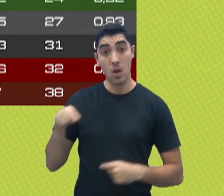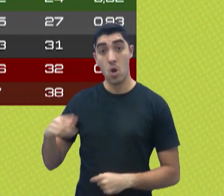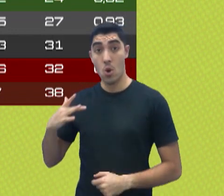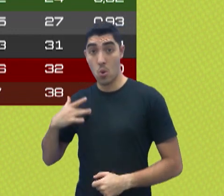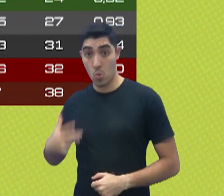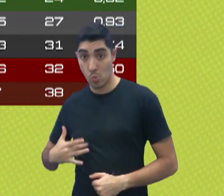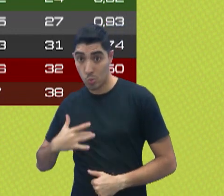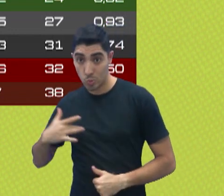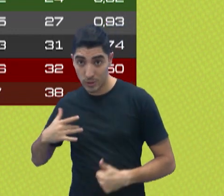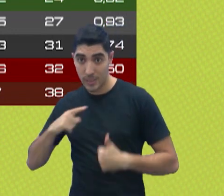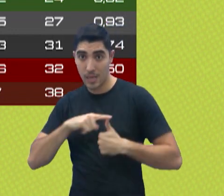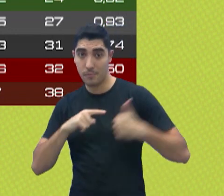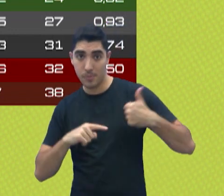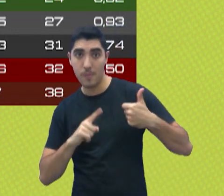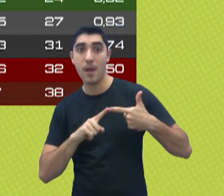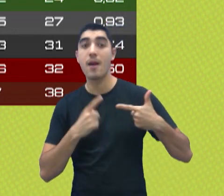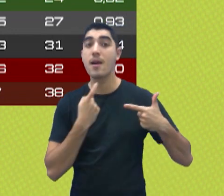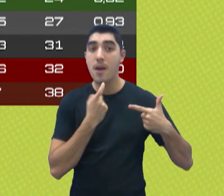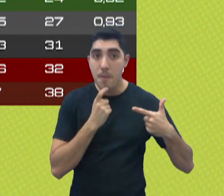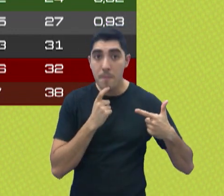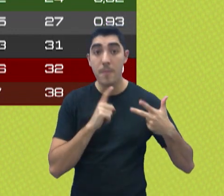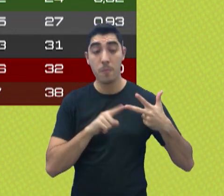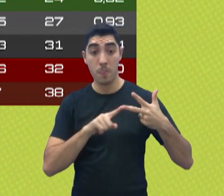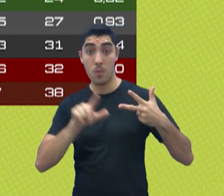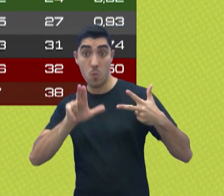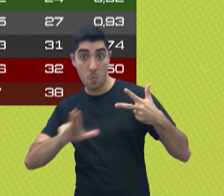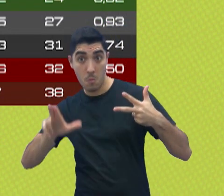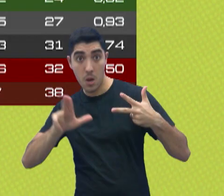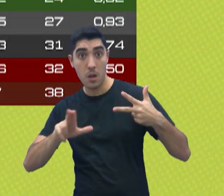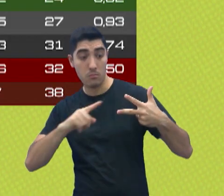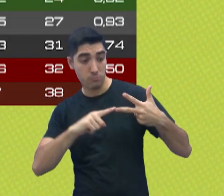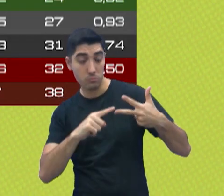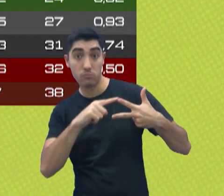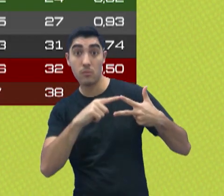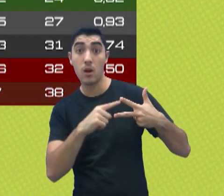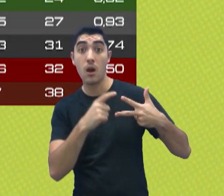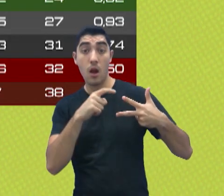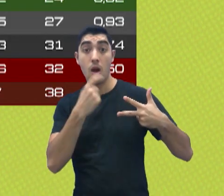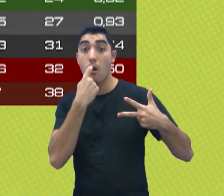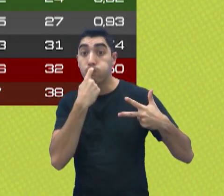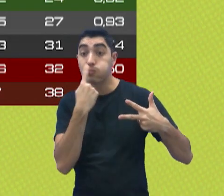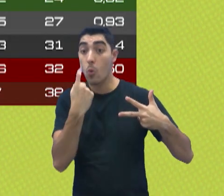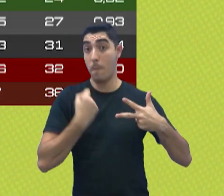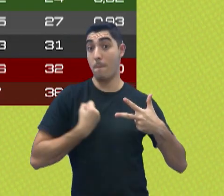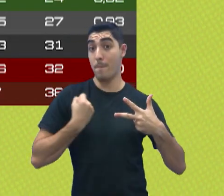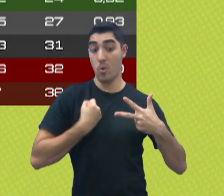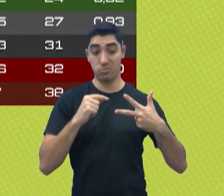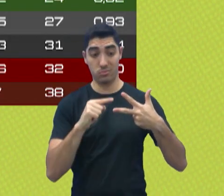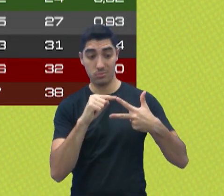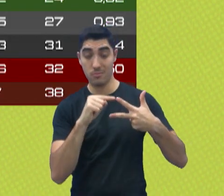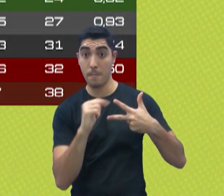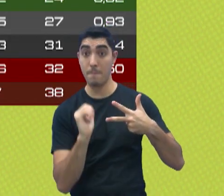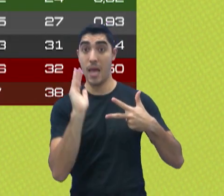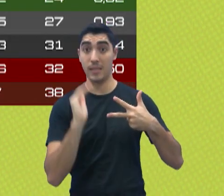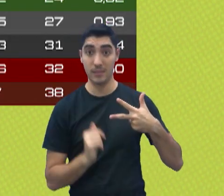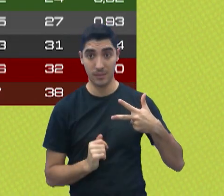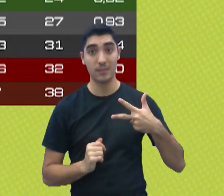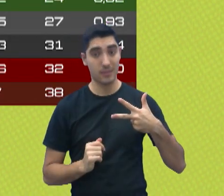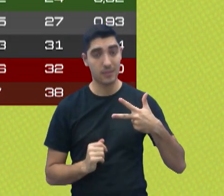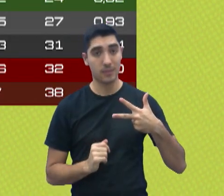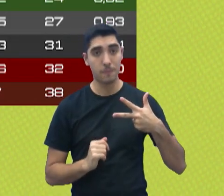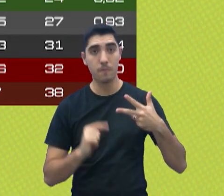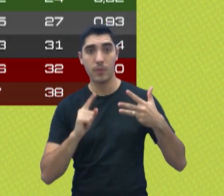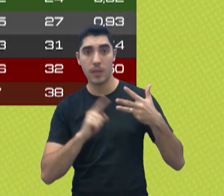Líder, seguido pelo Campinas. Olha o Praia ali, deu uma encostada no Campinas, que, como eu disse, perdeu para o Goiás neste meio de semana. Minas, 4º